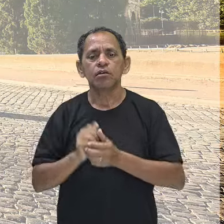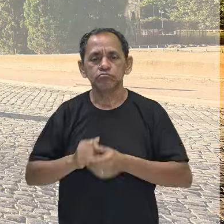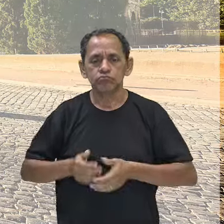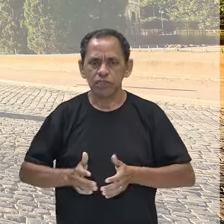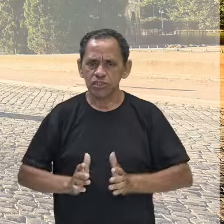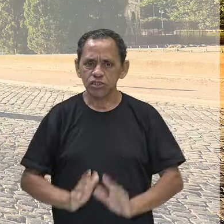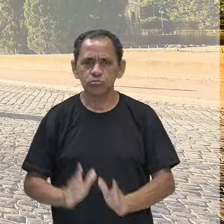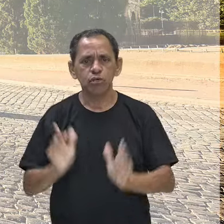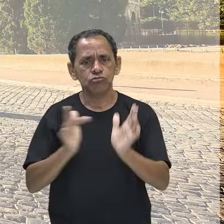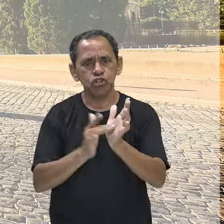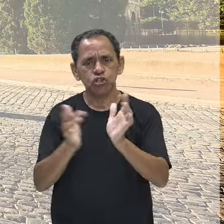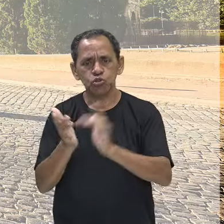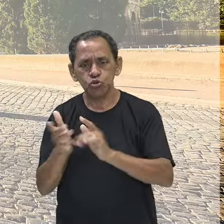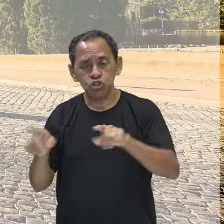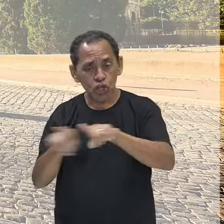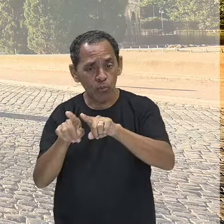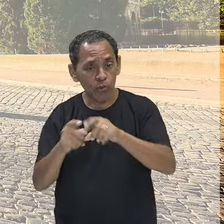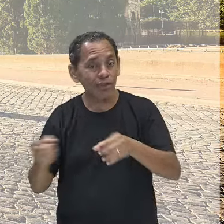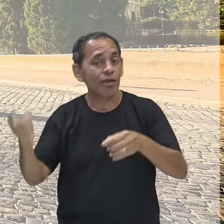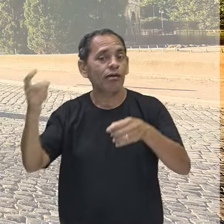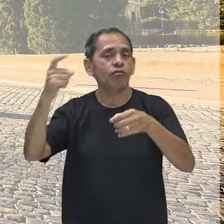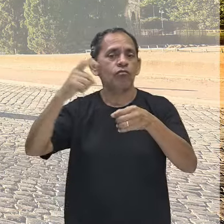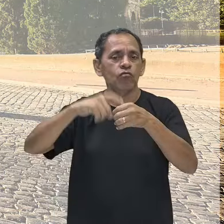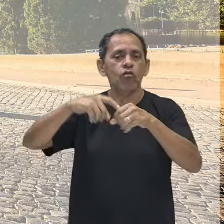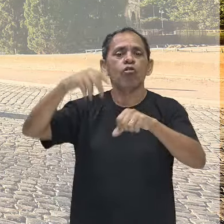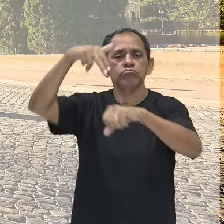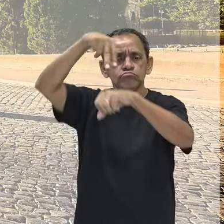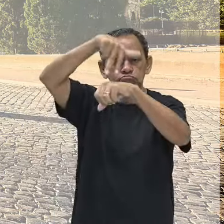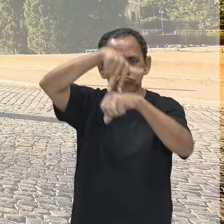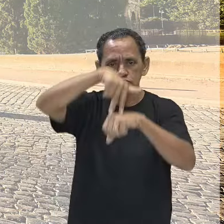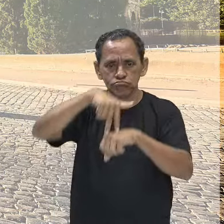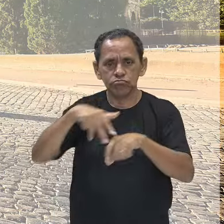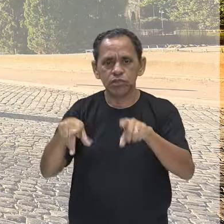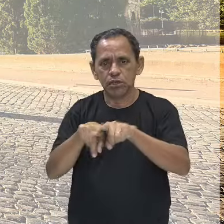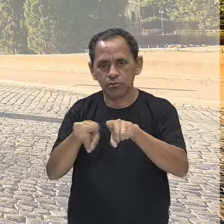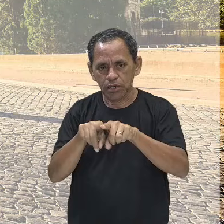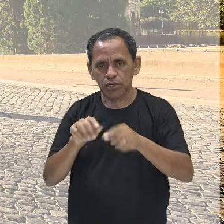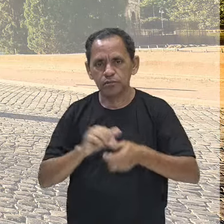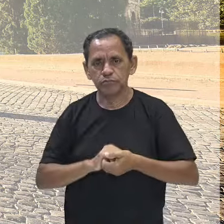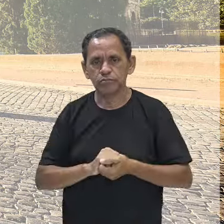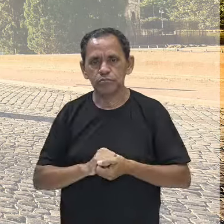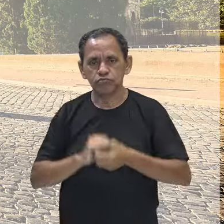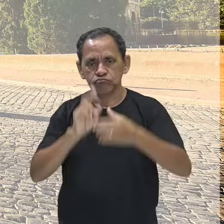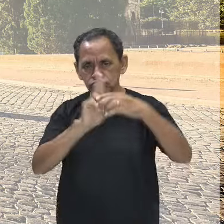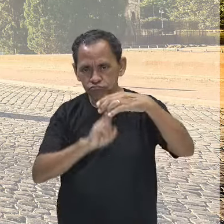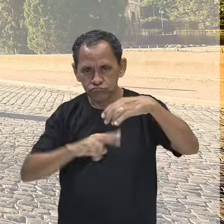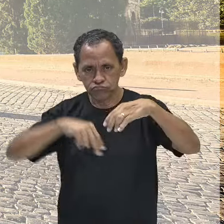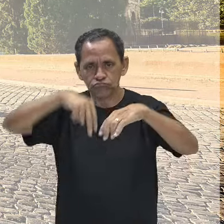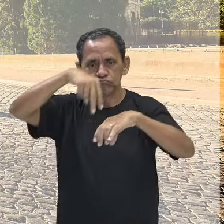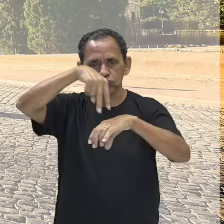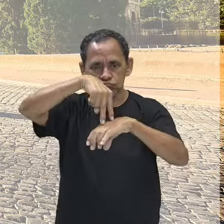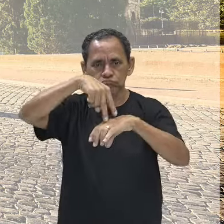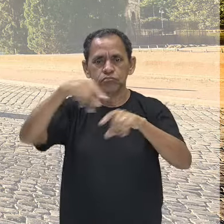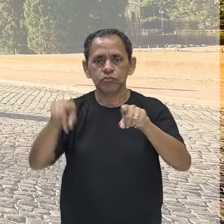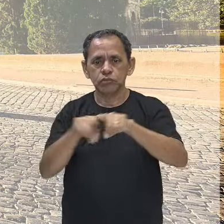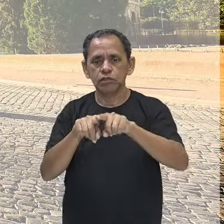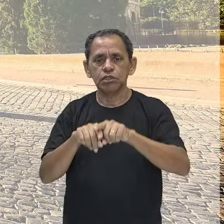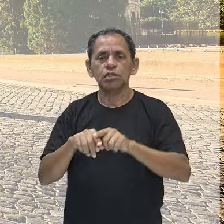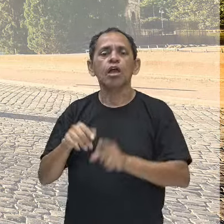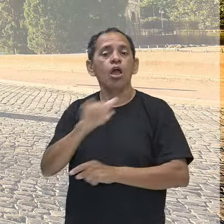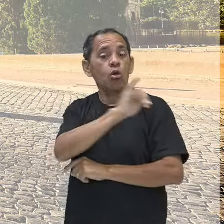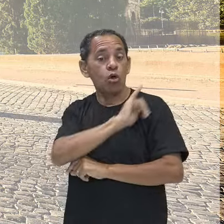morte de Jesus Cristo, bem como ali o surgimento dos primeiros cristãos. O Império Romano compreendeu que